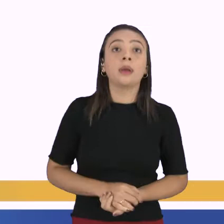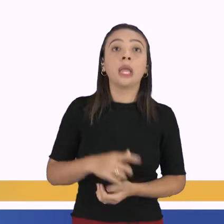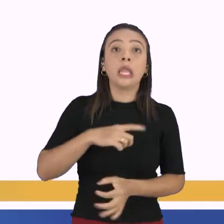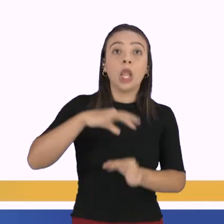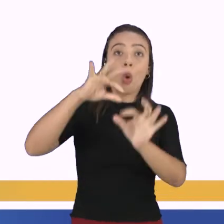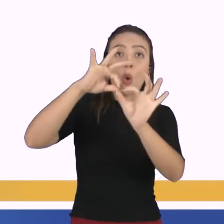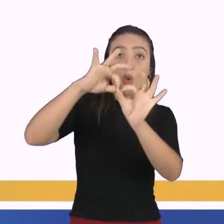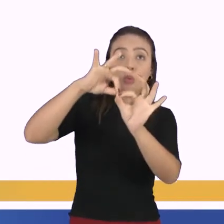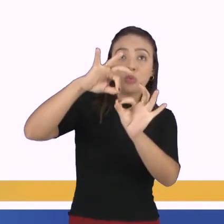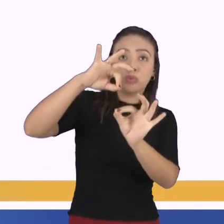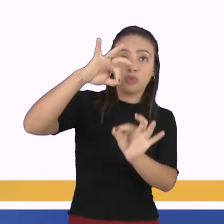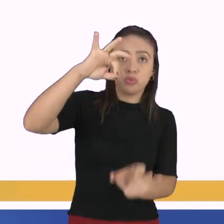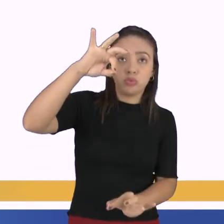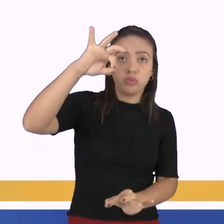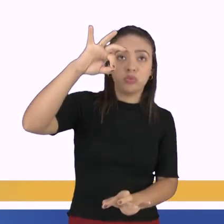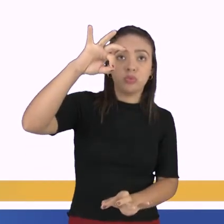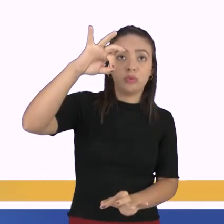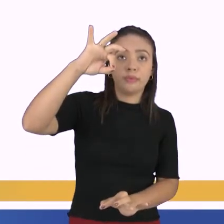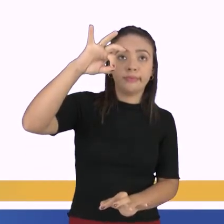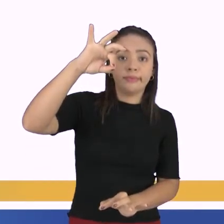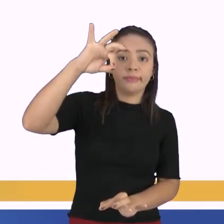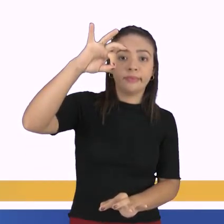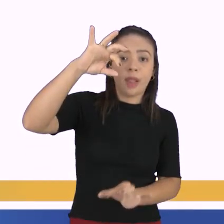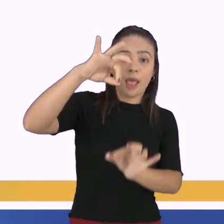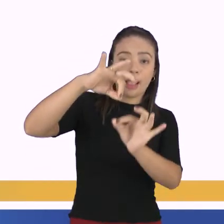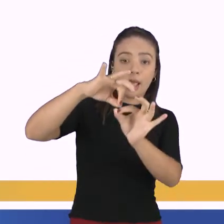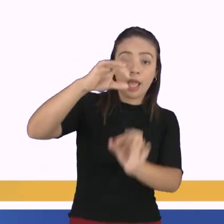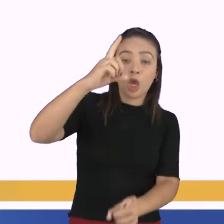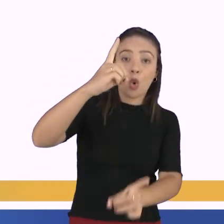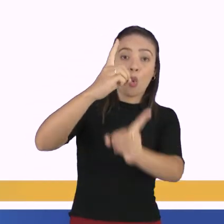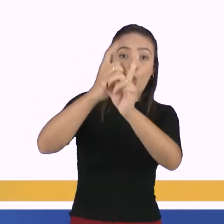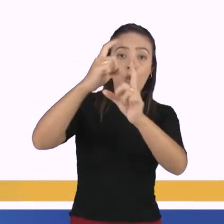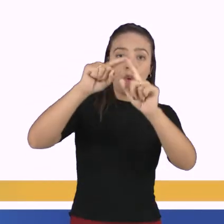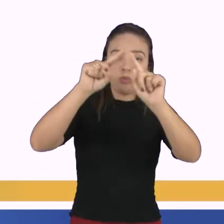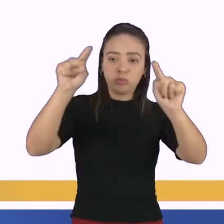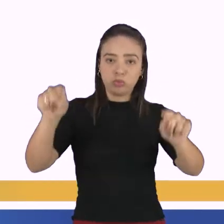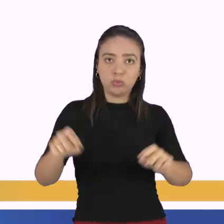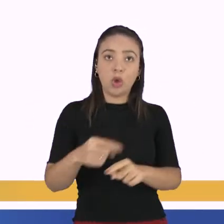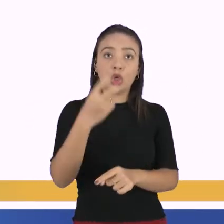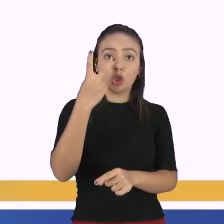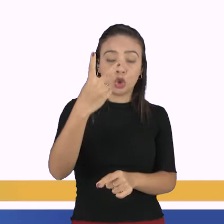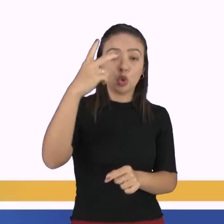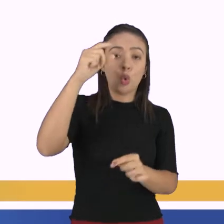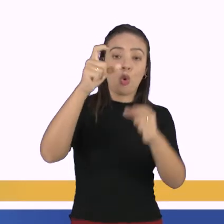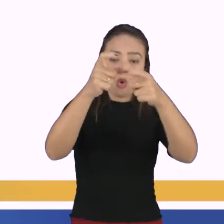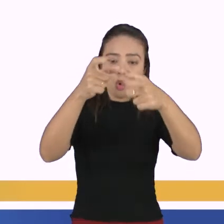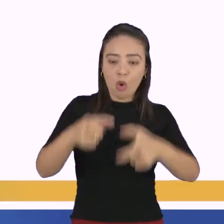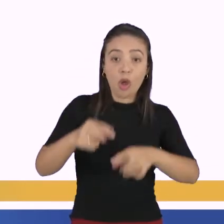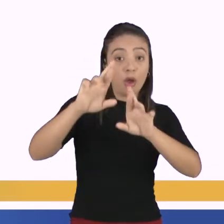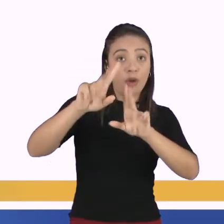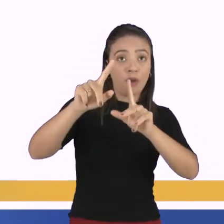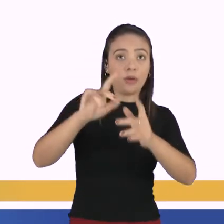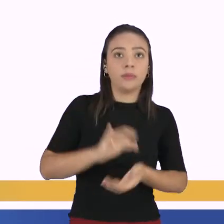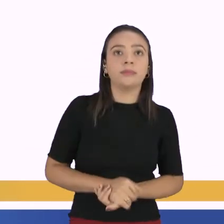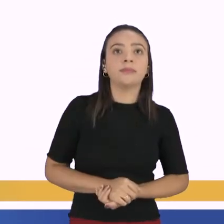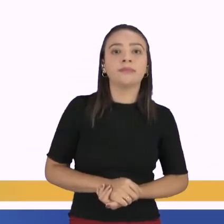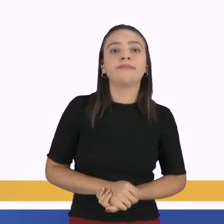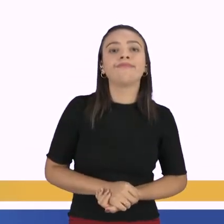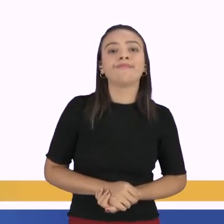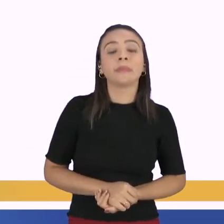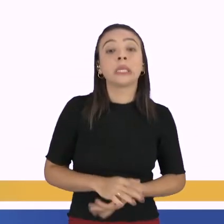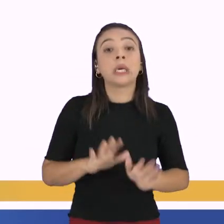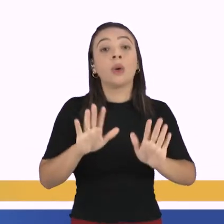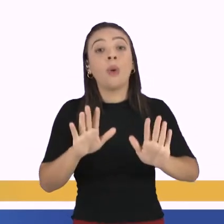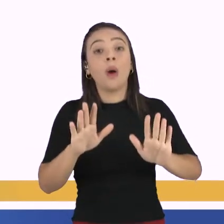aqui. Ela vai interceptar o círculo em dois pontos, aqui e aqui. Isso aí fura o